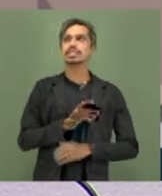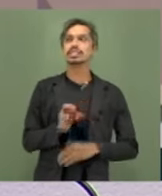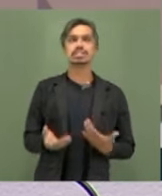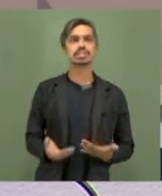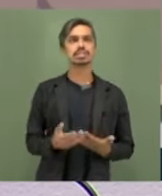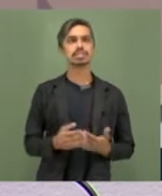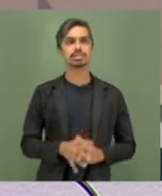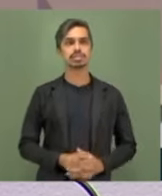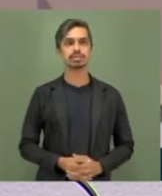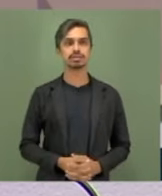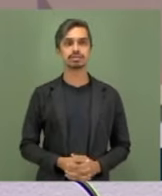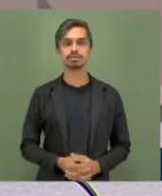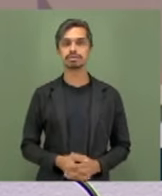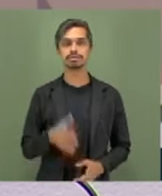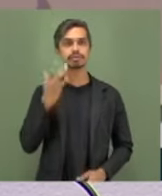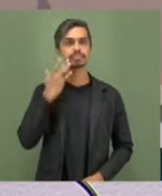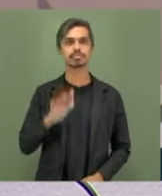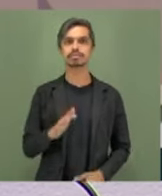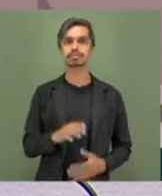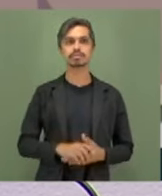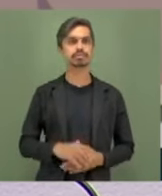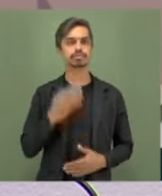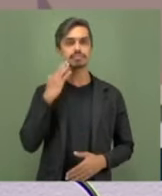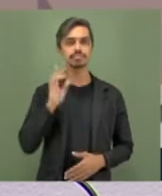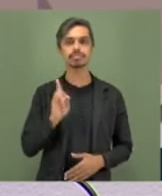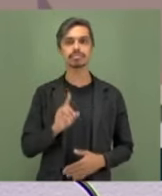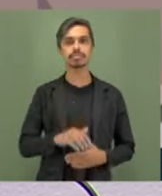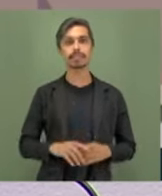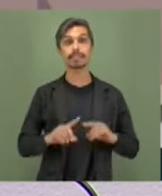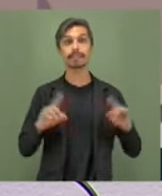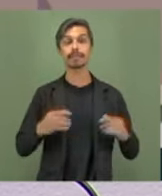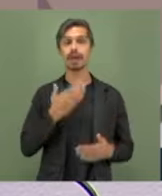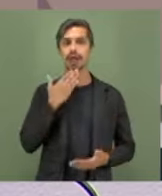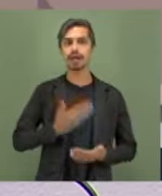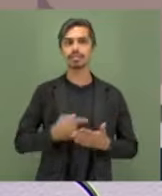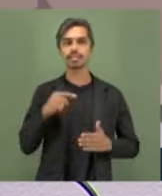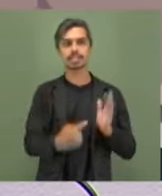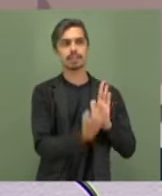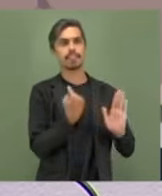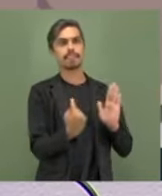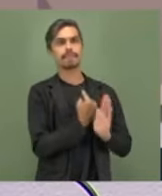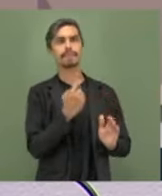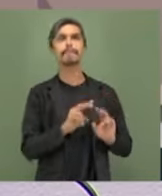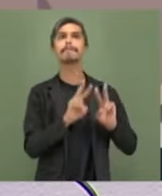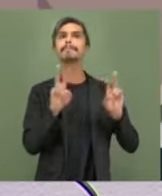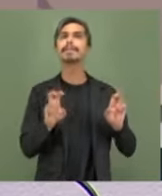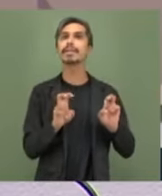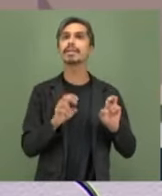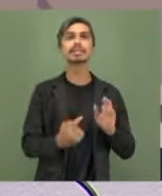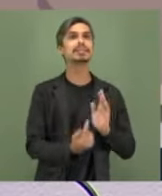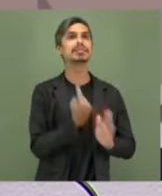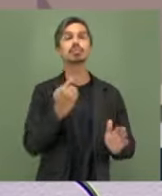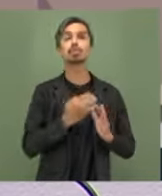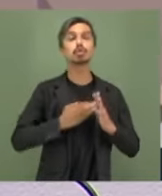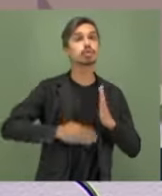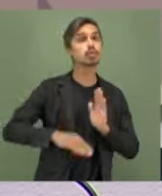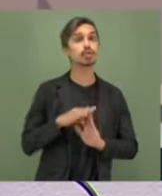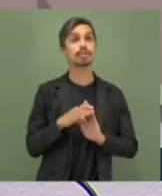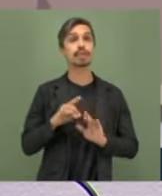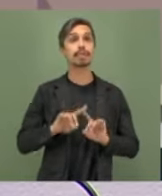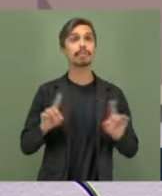aeroporto? Não entendo. Mas o mais inacreditável é que nesse interrogatório perguntaram-me tudo menos as